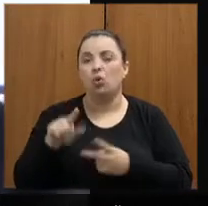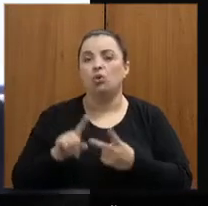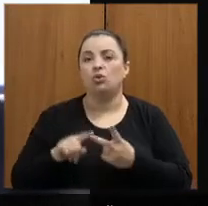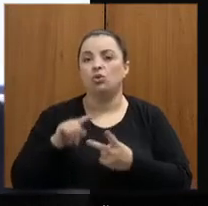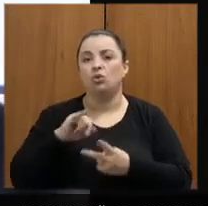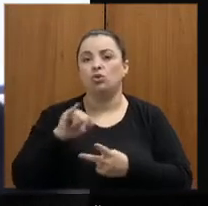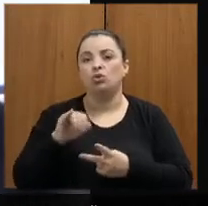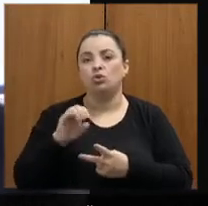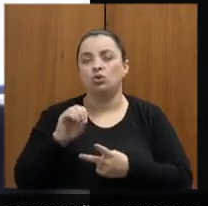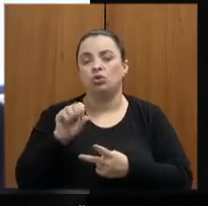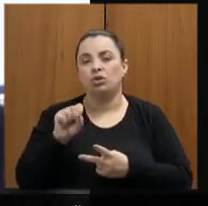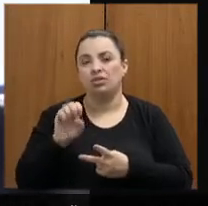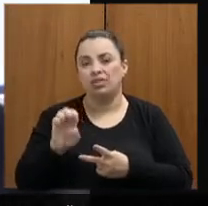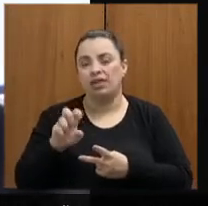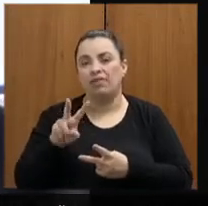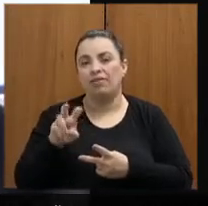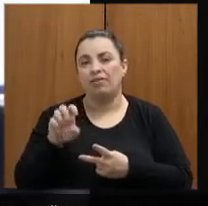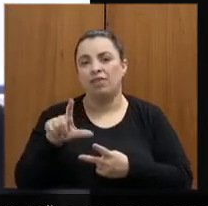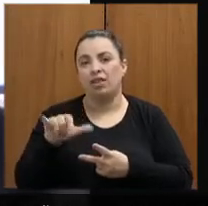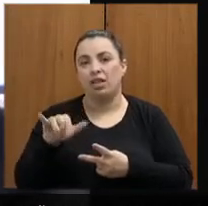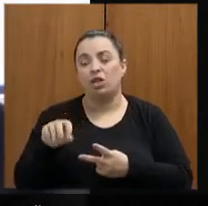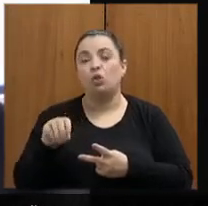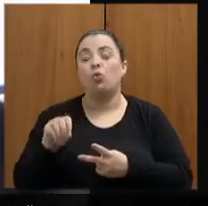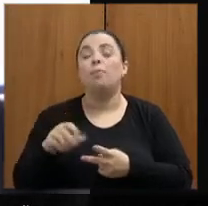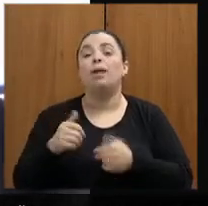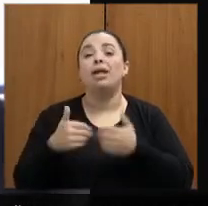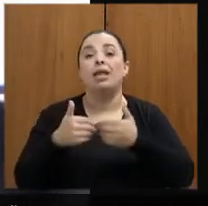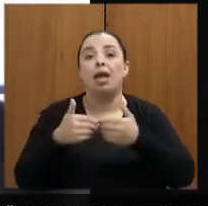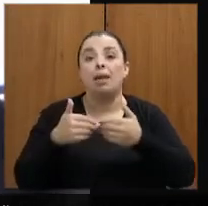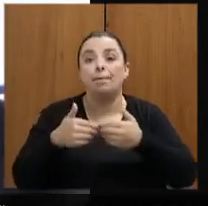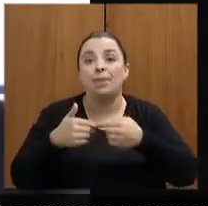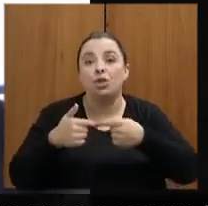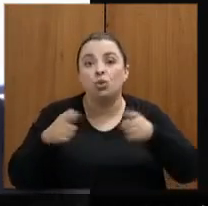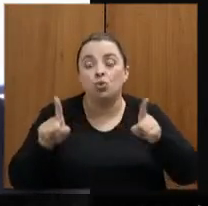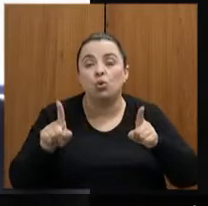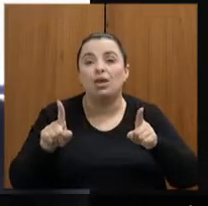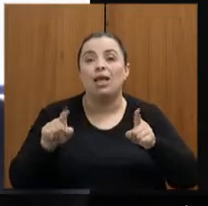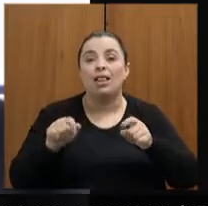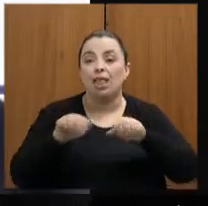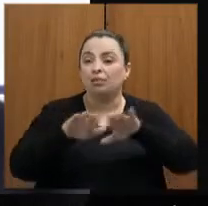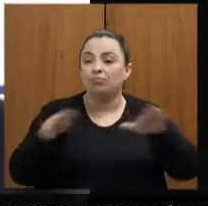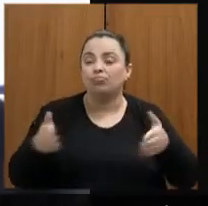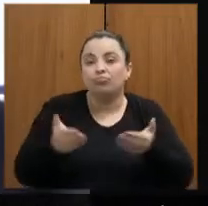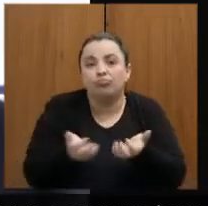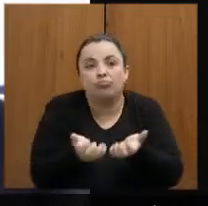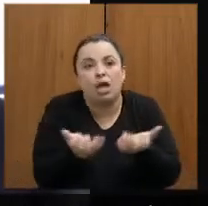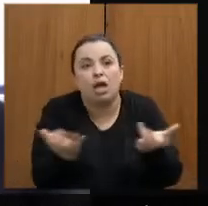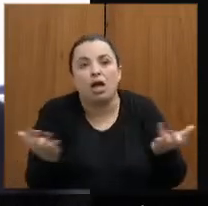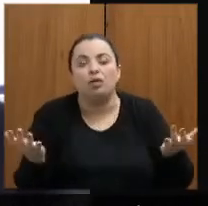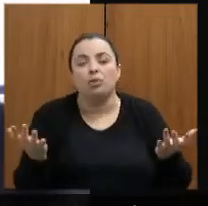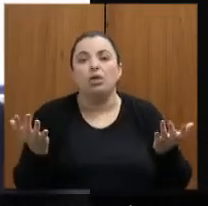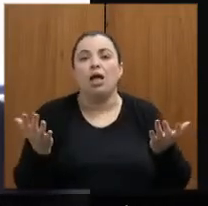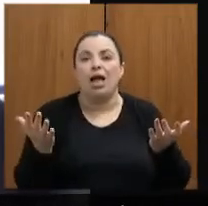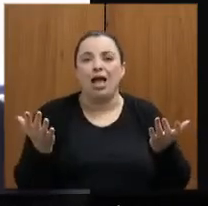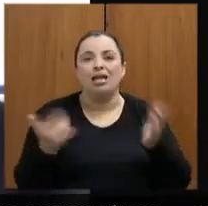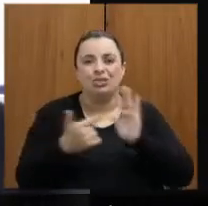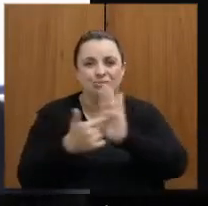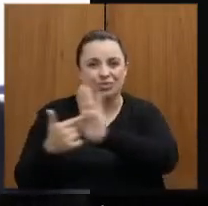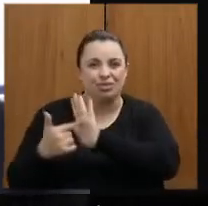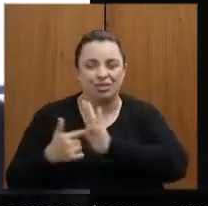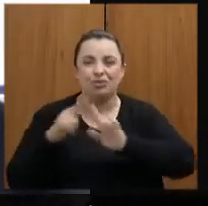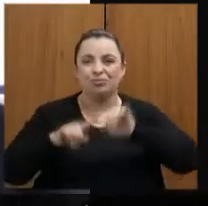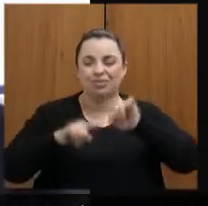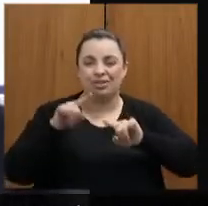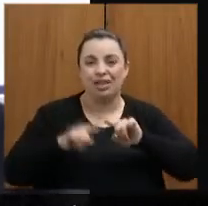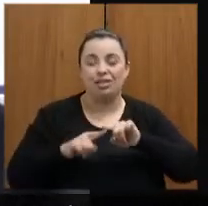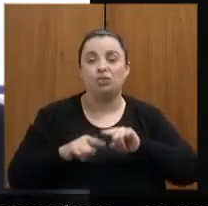para que na abertura da o som externo dia primeiro às 6:00 18 horas você esteja